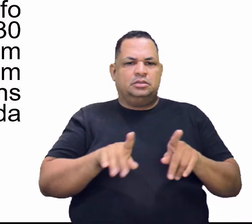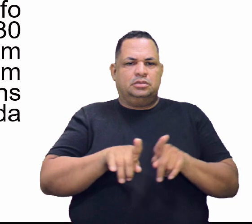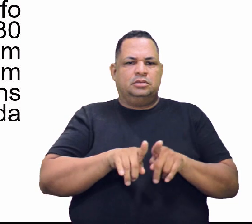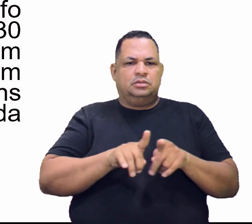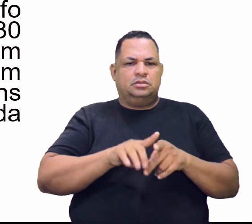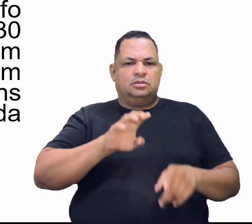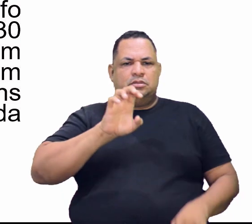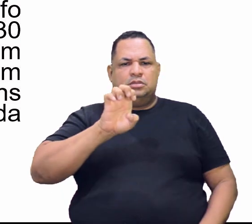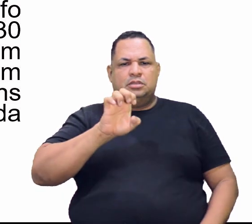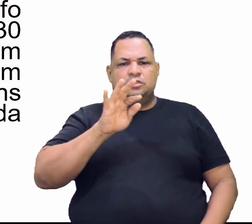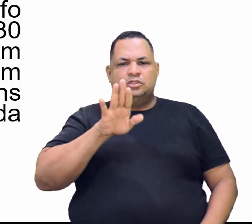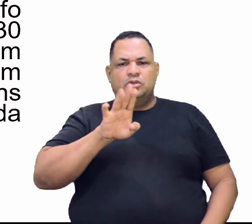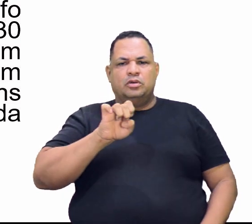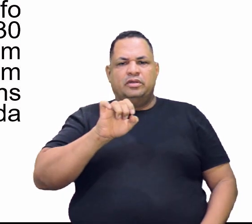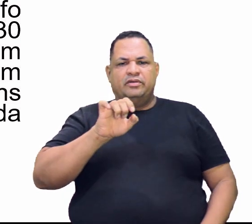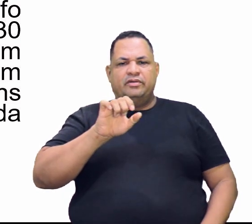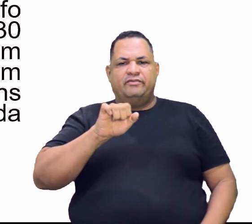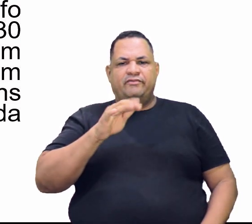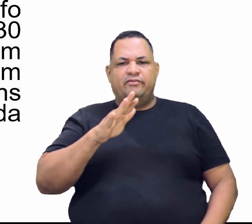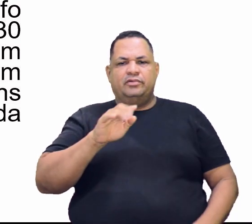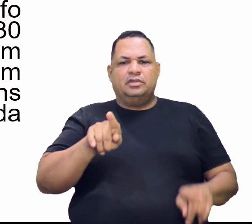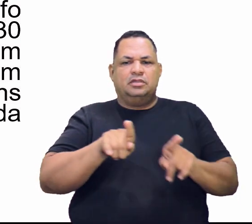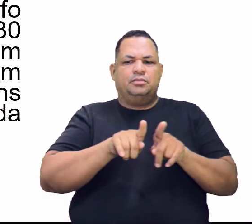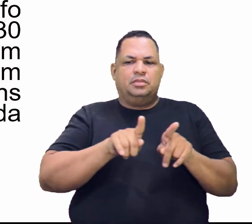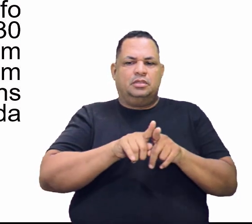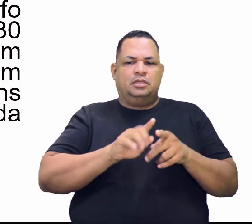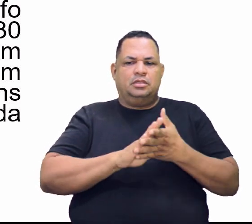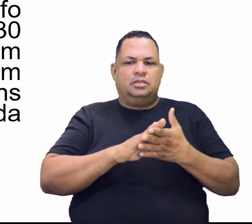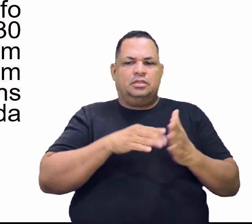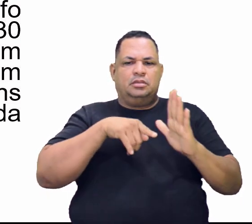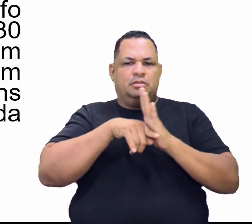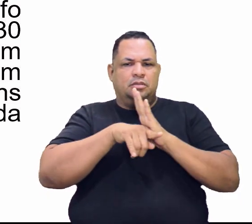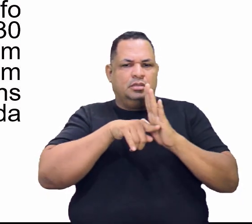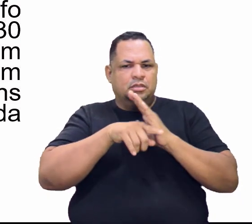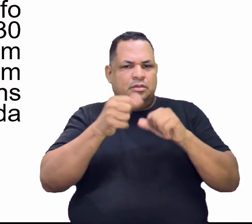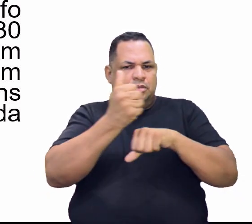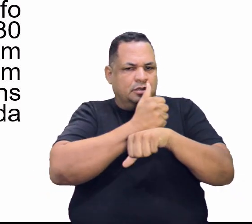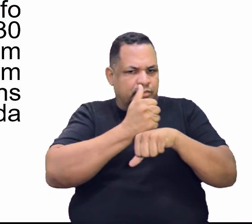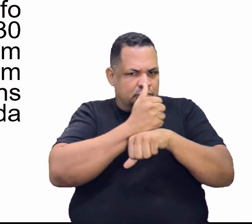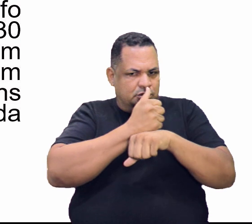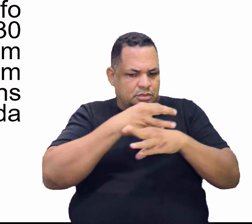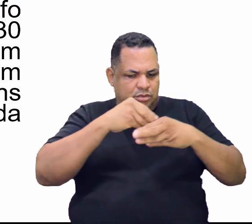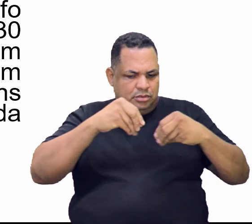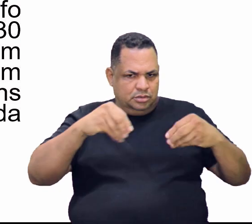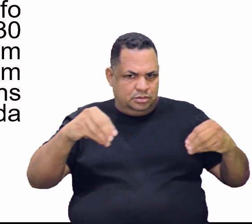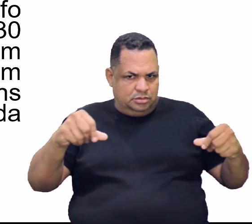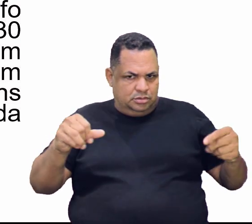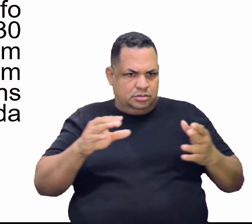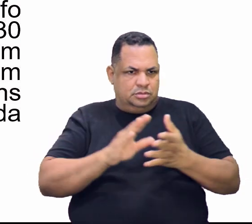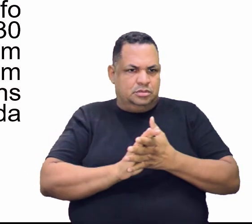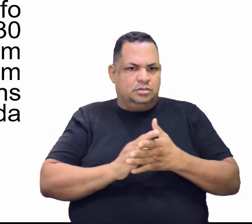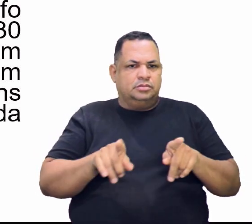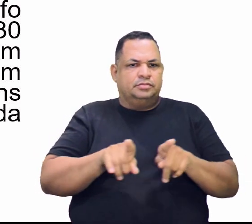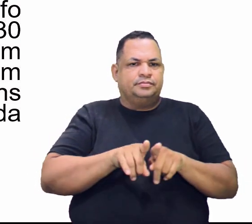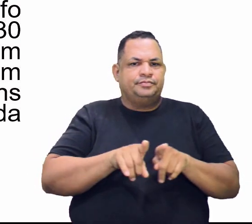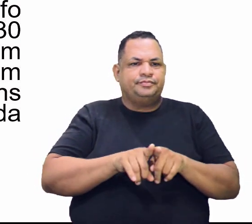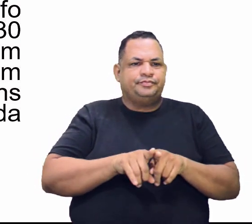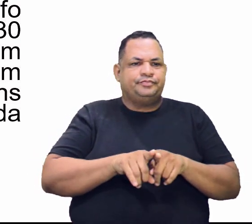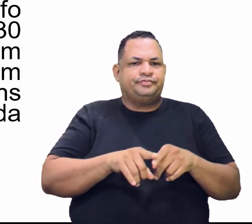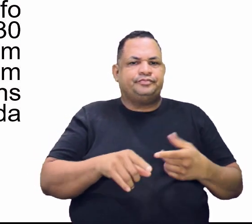foram 89, agora foram 127 homens, bem armados, 90 bois